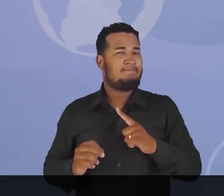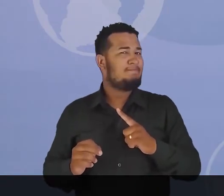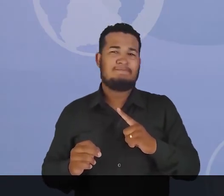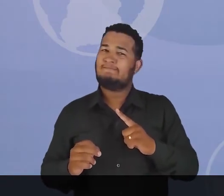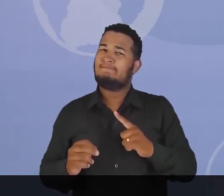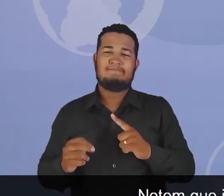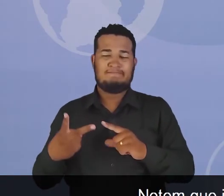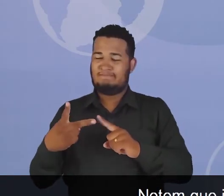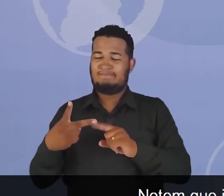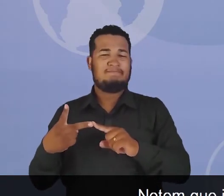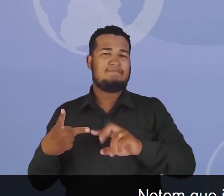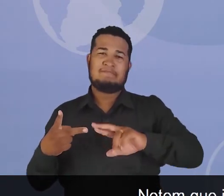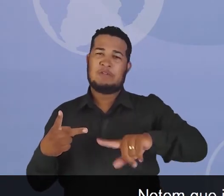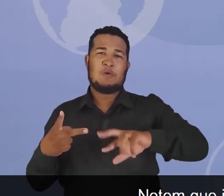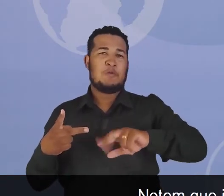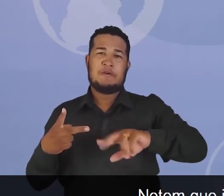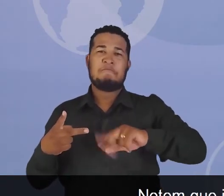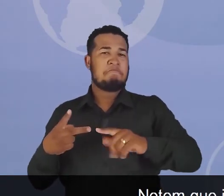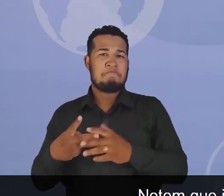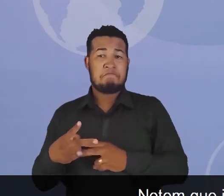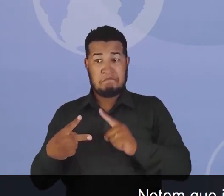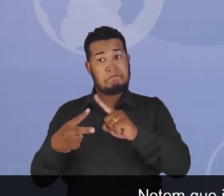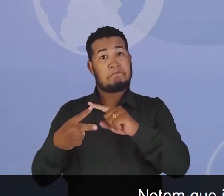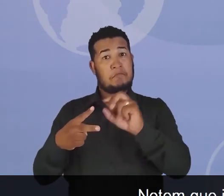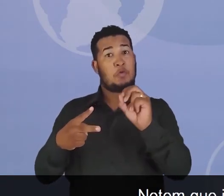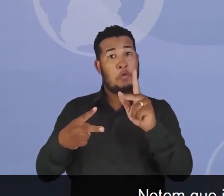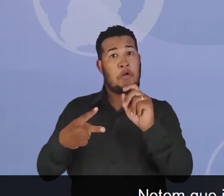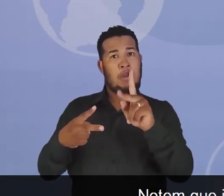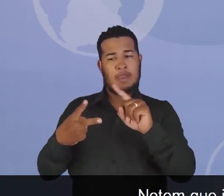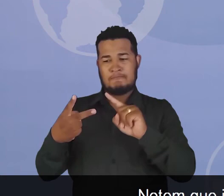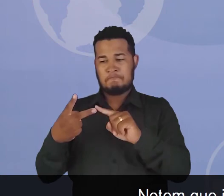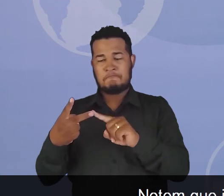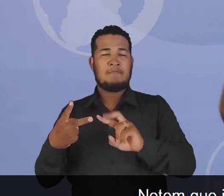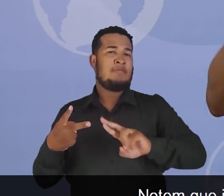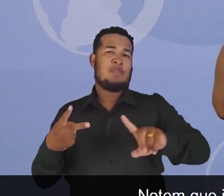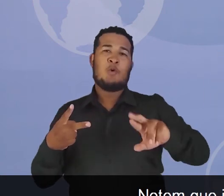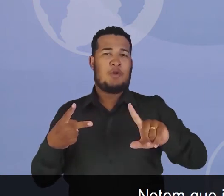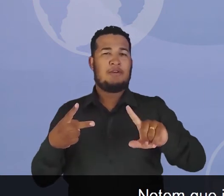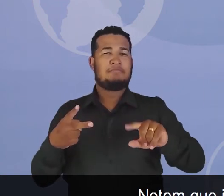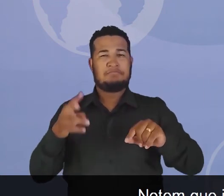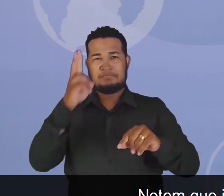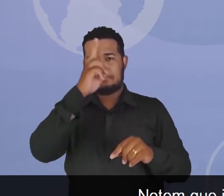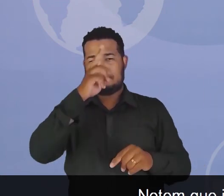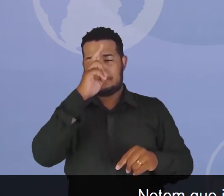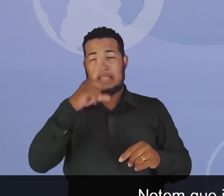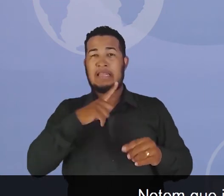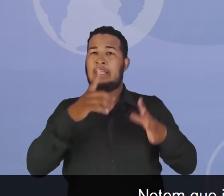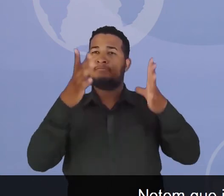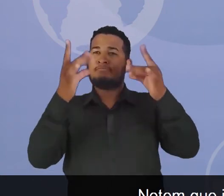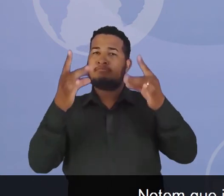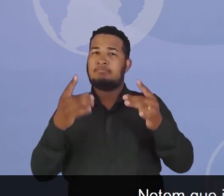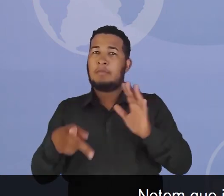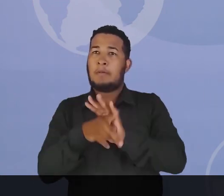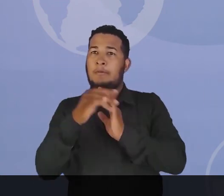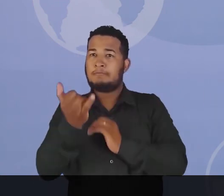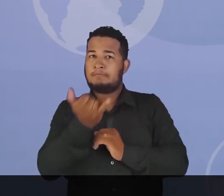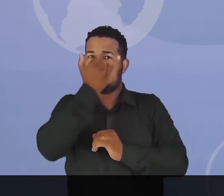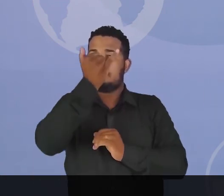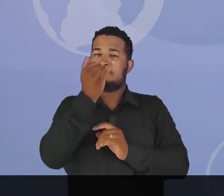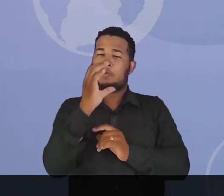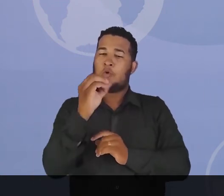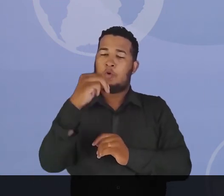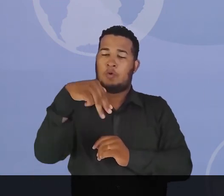não pode. Notem que isso resultaria justamente na descrição de tragédia dos comuns que o